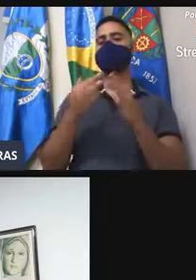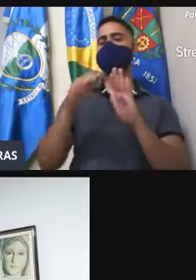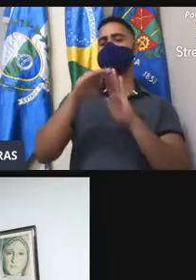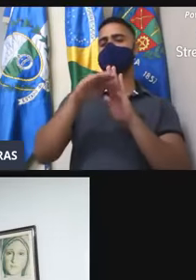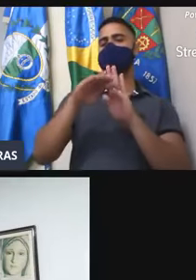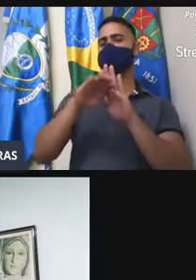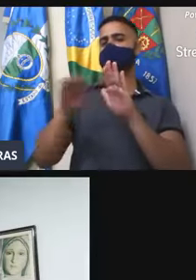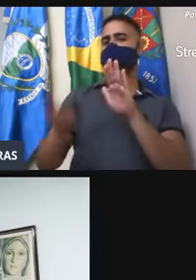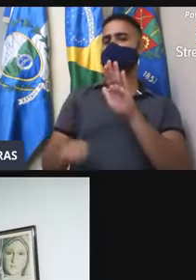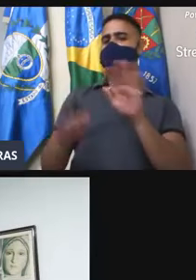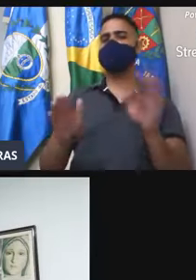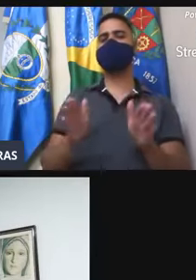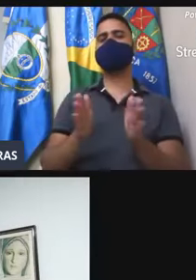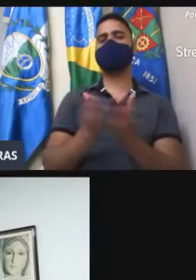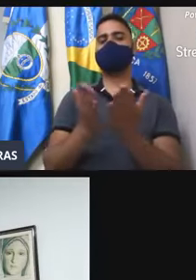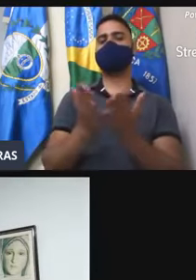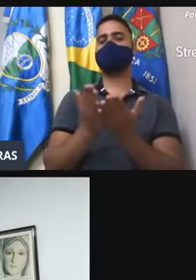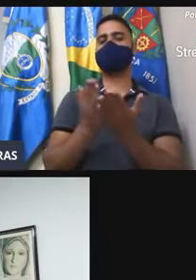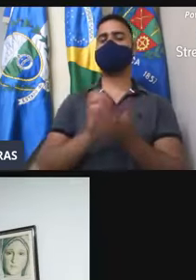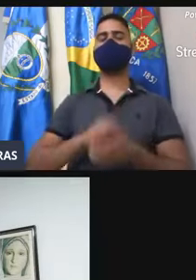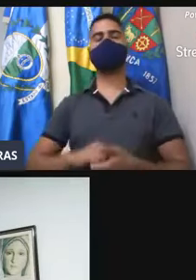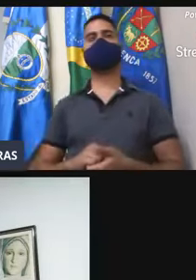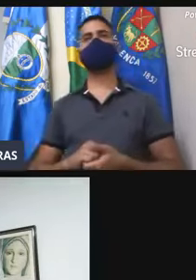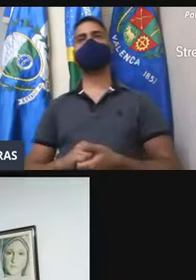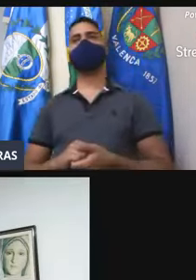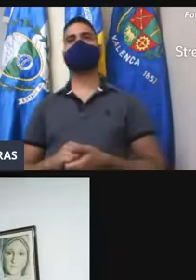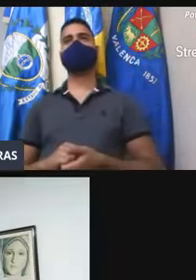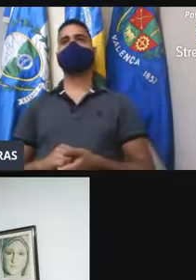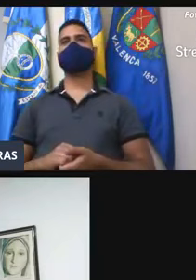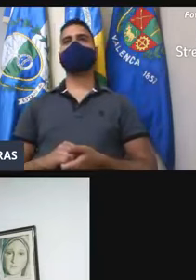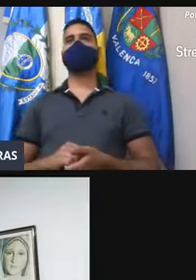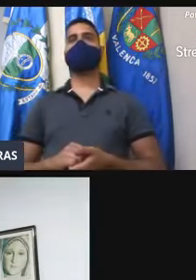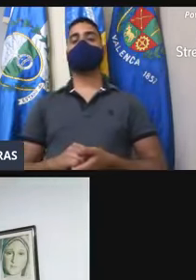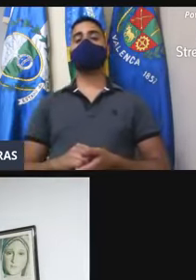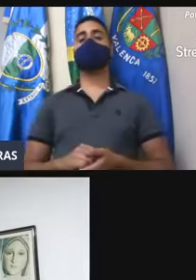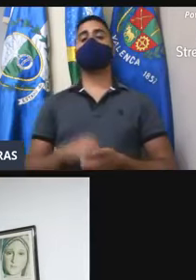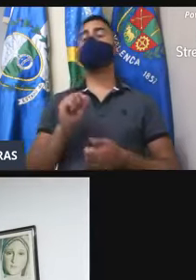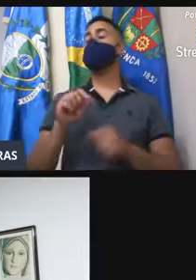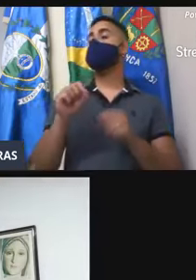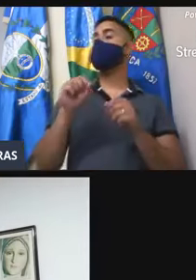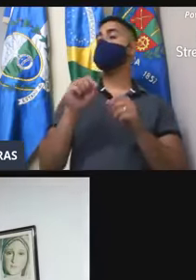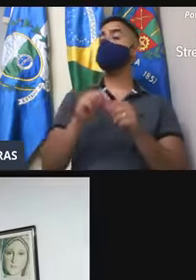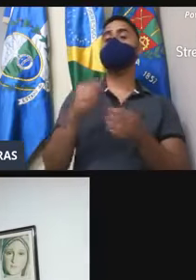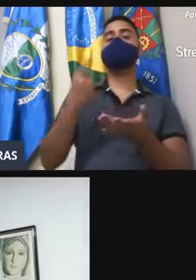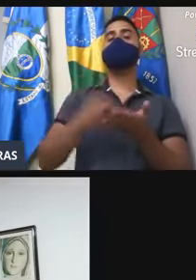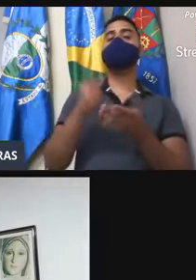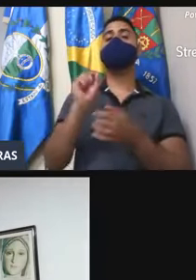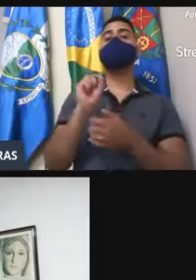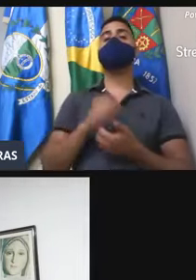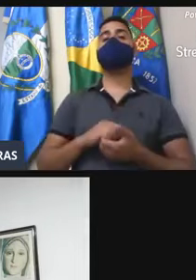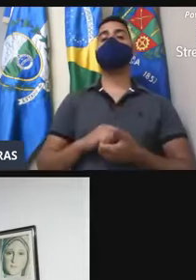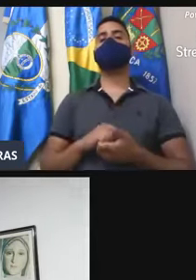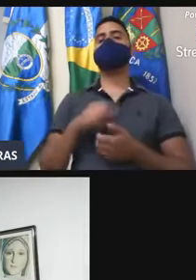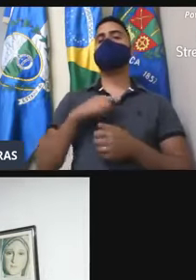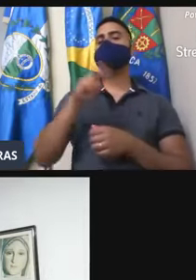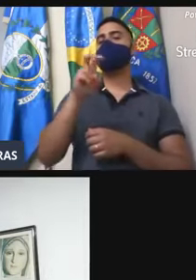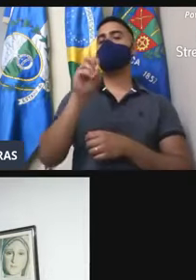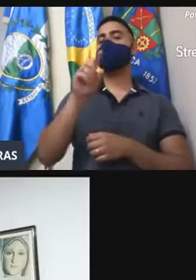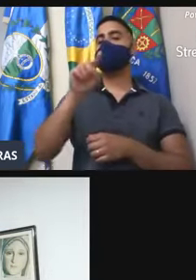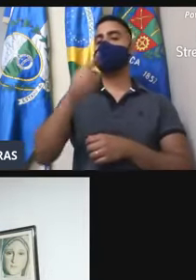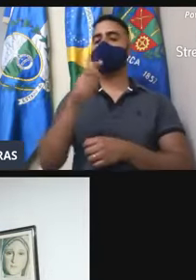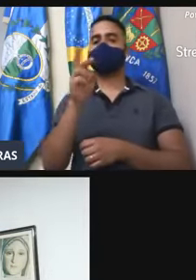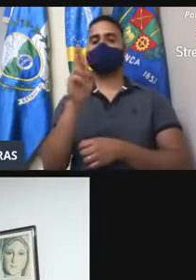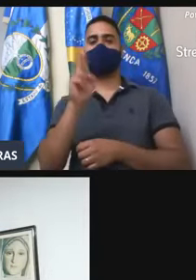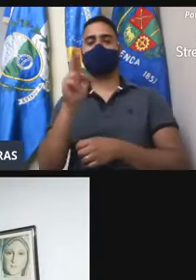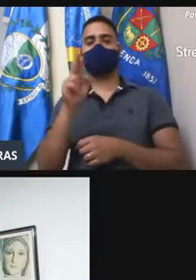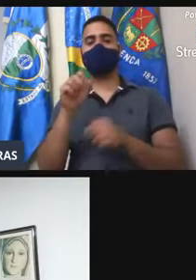extrema pobreza. Então, nós fizemos um empenho da primeira parte, que foi dos R$50 mil.